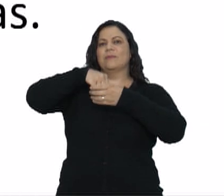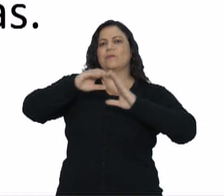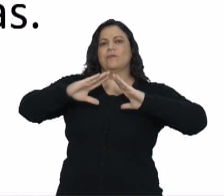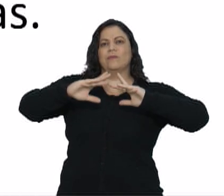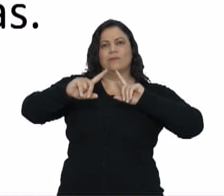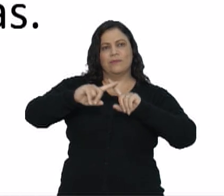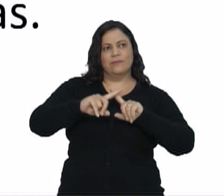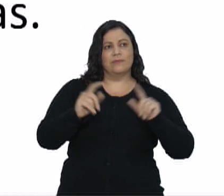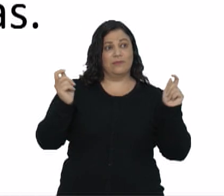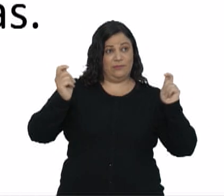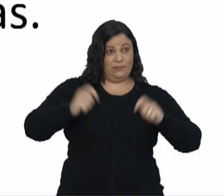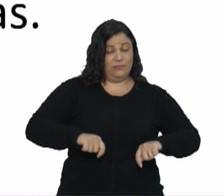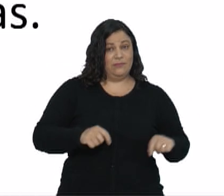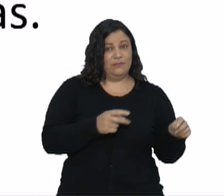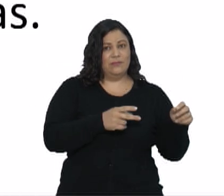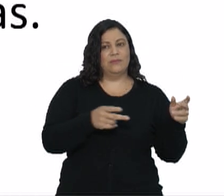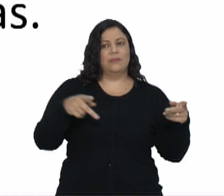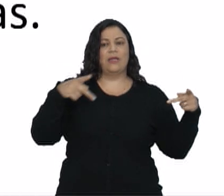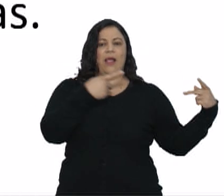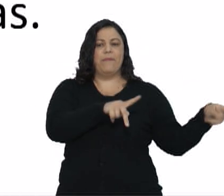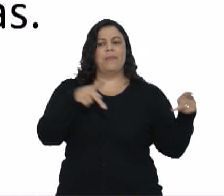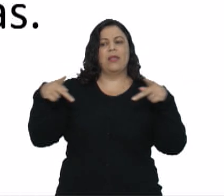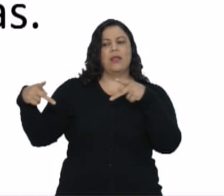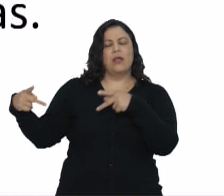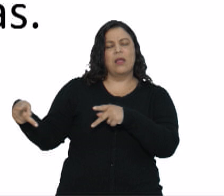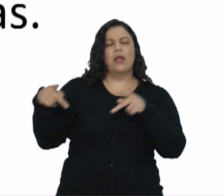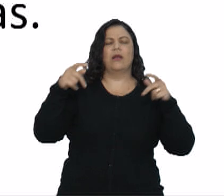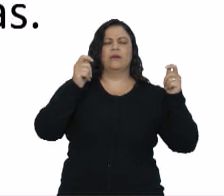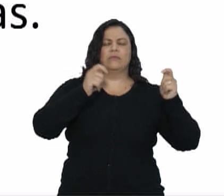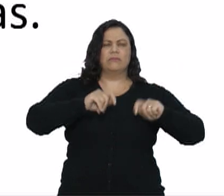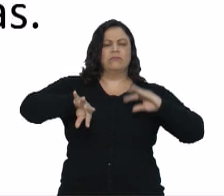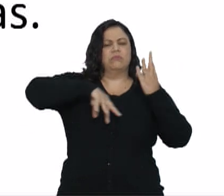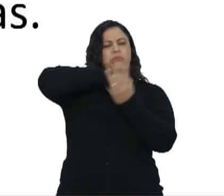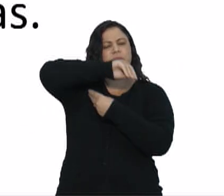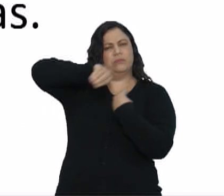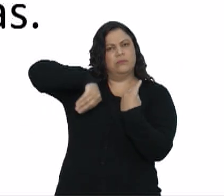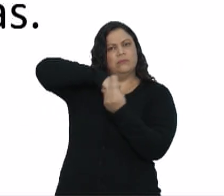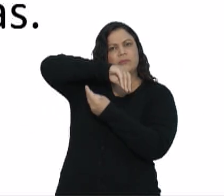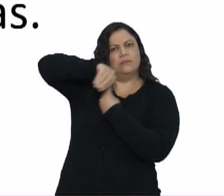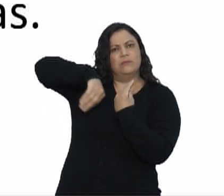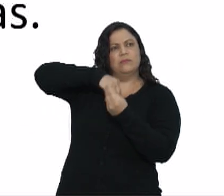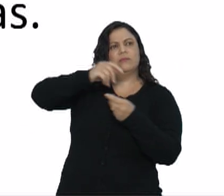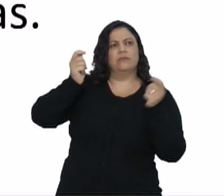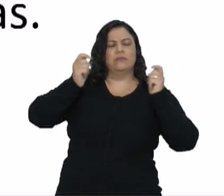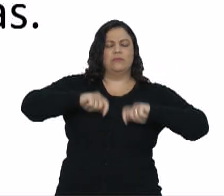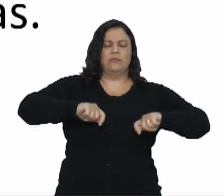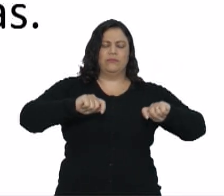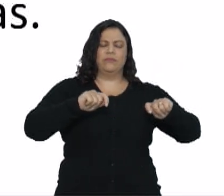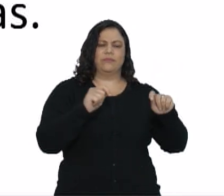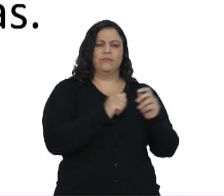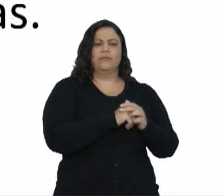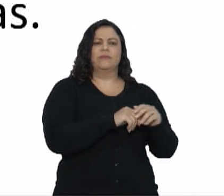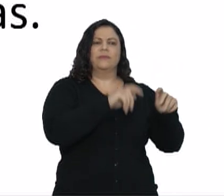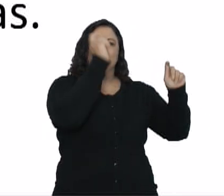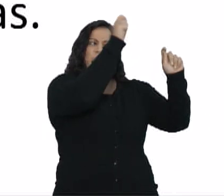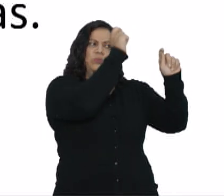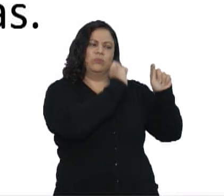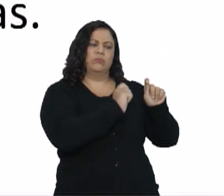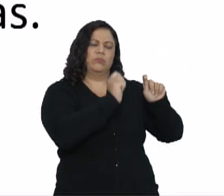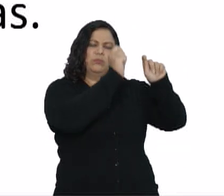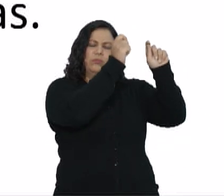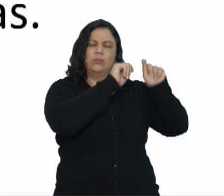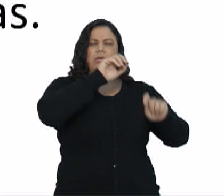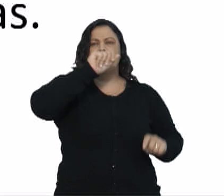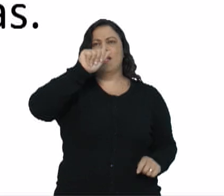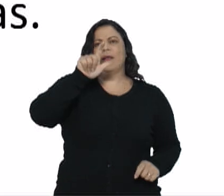Fazia personagens com características mestiças, como eu já falei. Encarnava e dourava estátuas de Aleijadinho, também já falei isso.